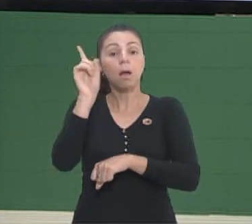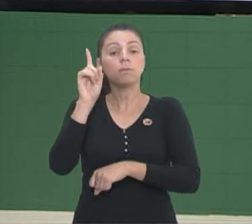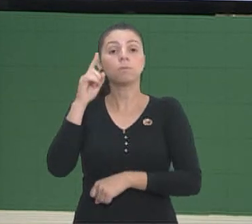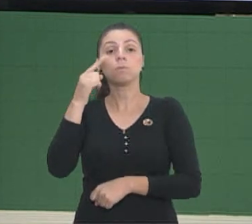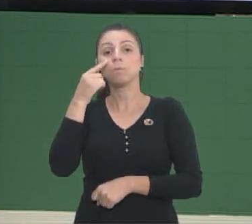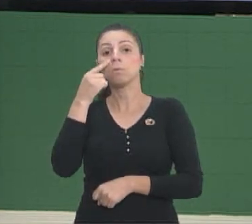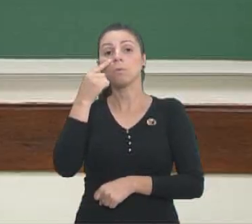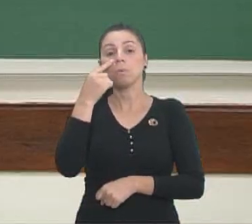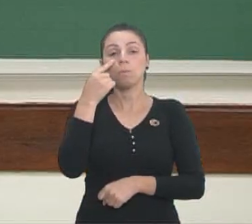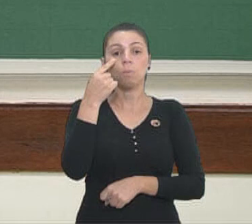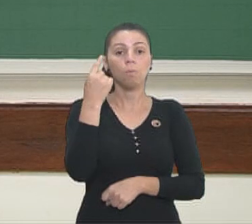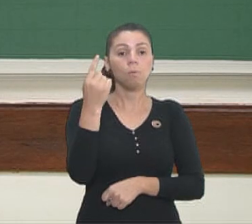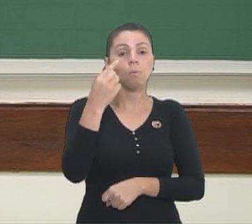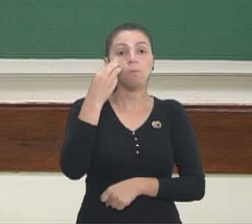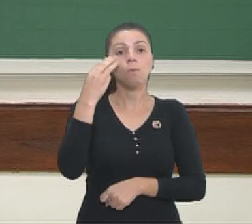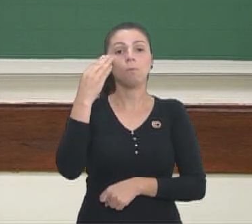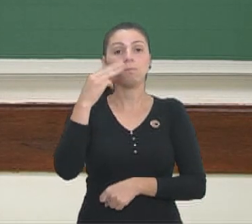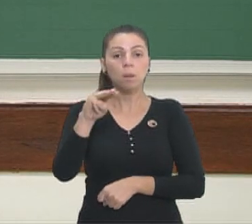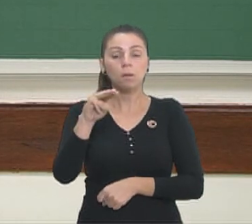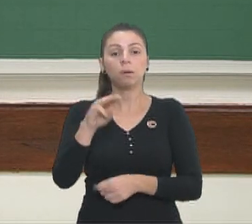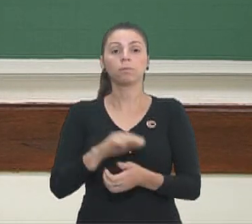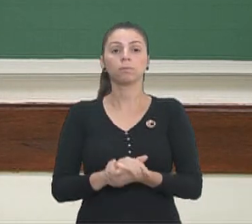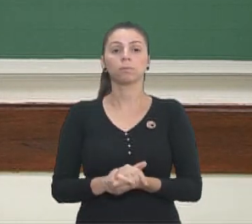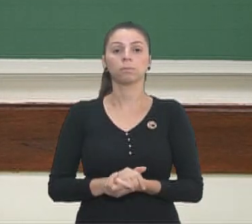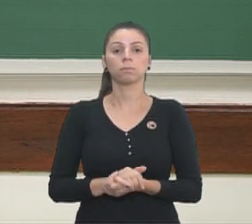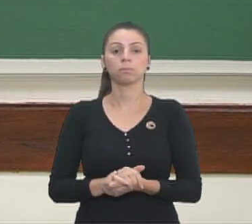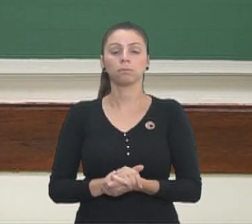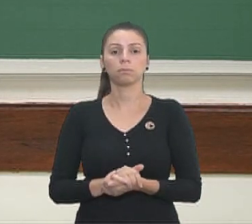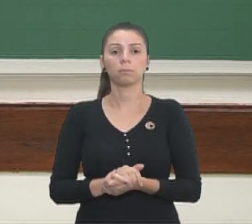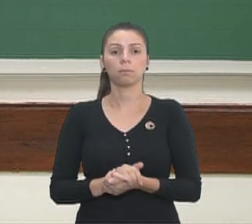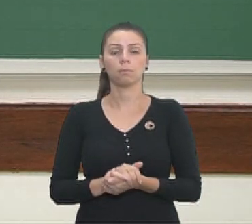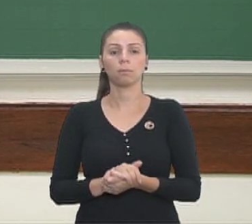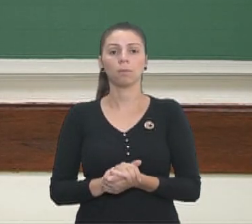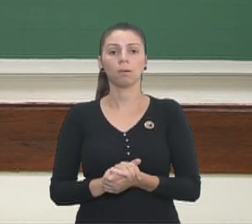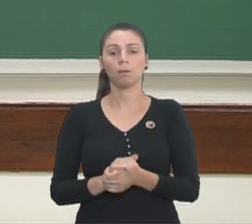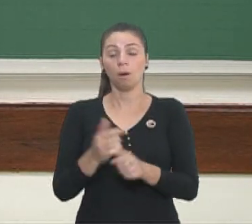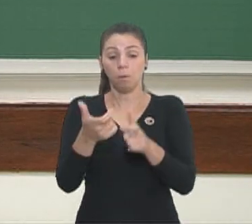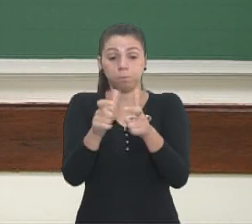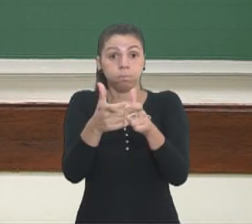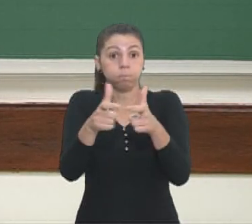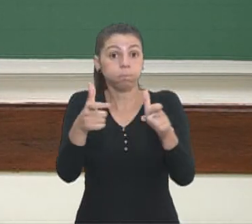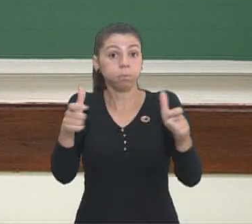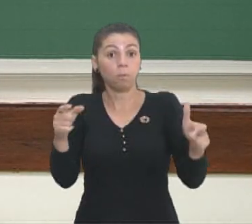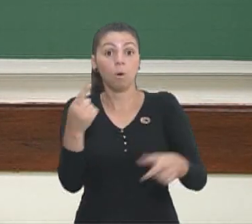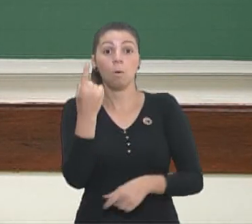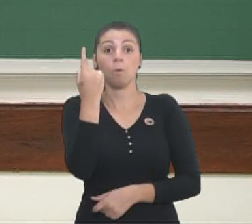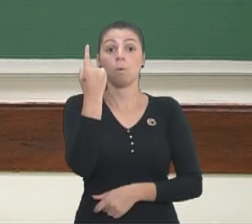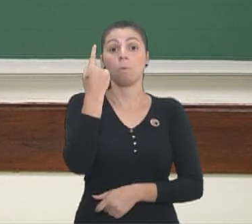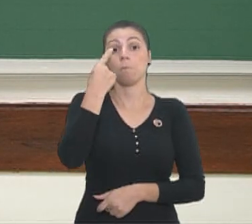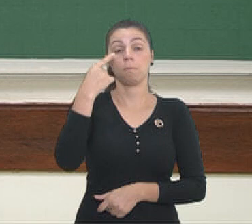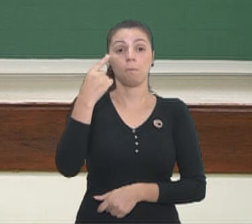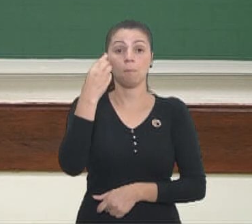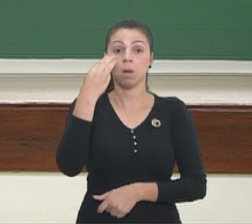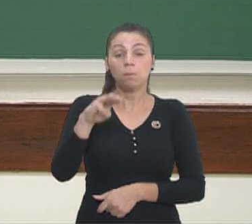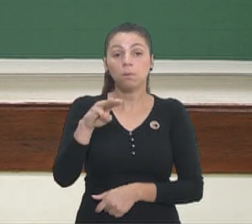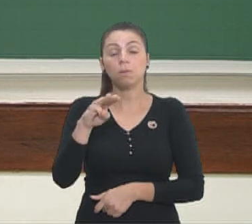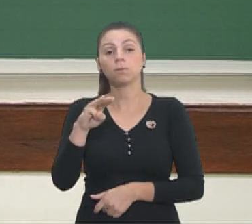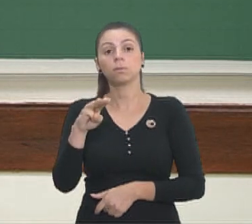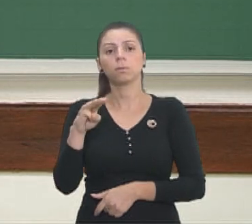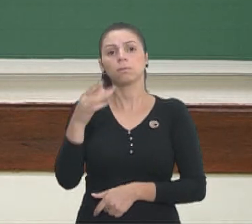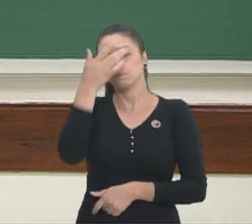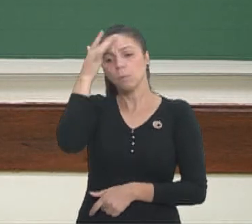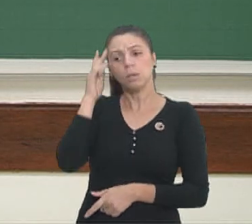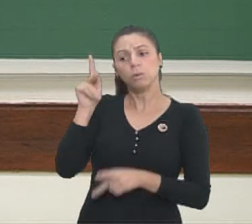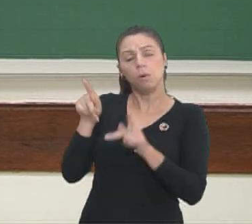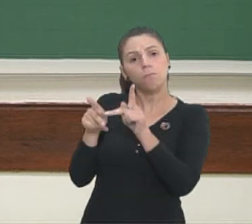década. Em 10 anos, um acréscimo de 1 milhão de habitantes. Como vai ser então o Paraná